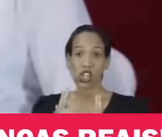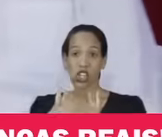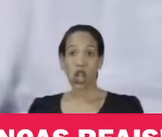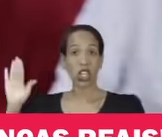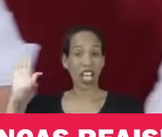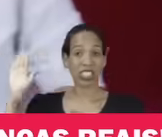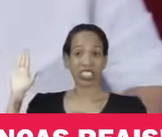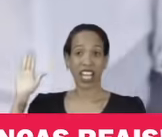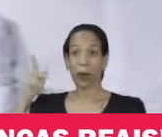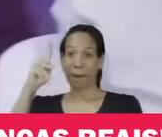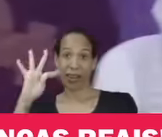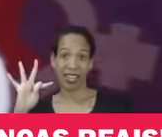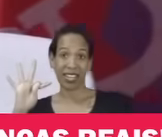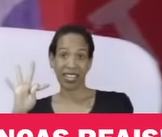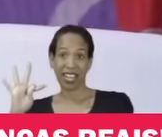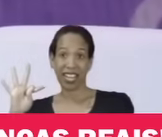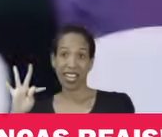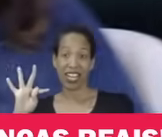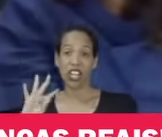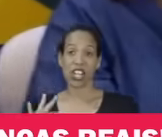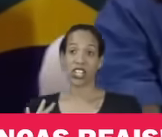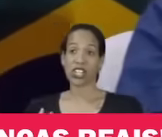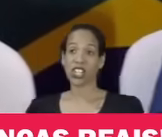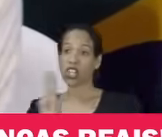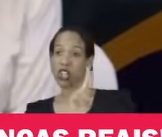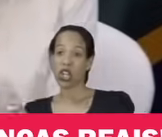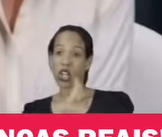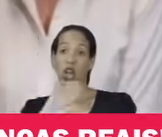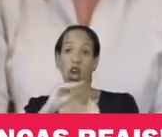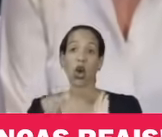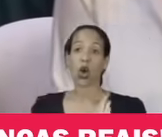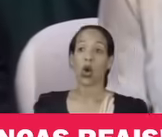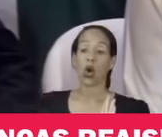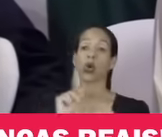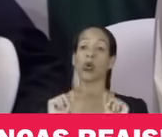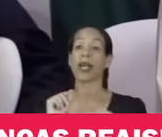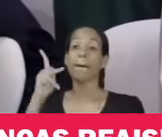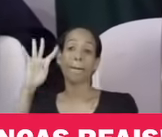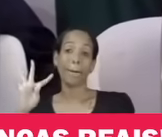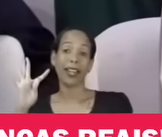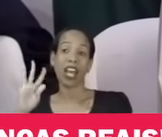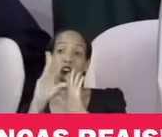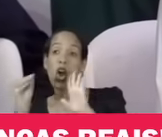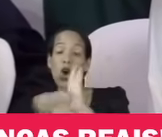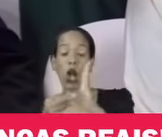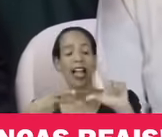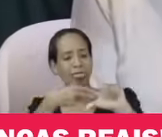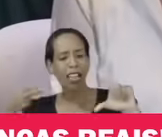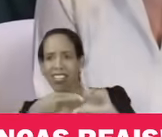os candidatos do PT, ao invés de colocar só o seu nome, coloque o PT. Coloque a legenda do